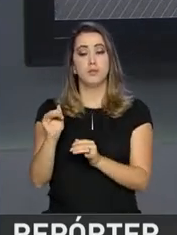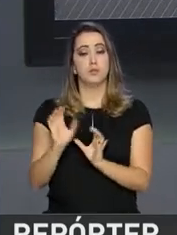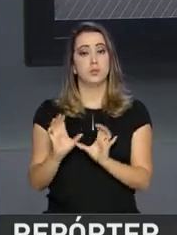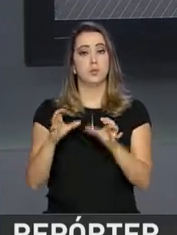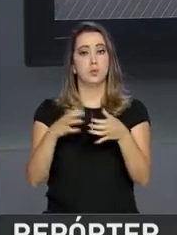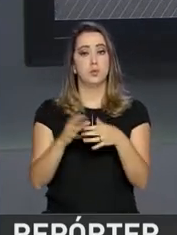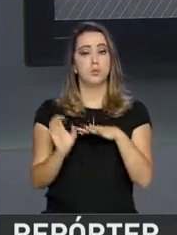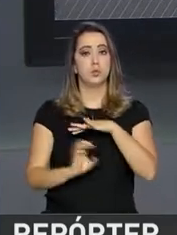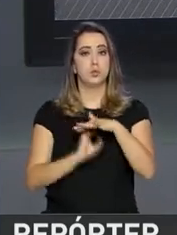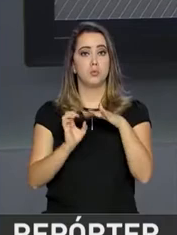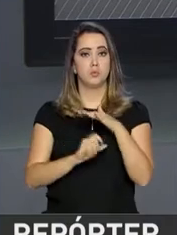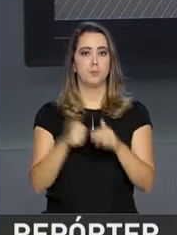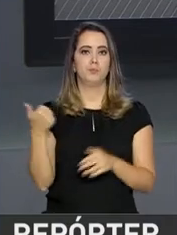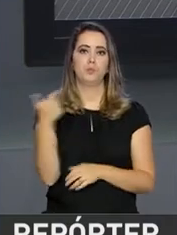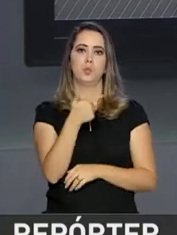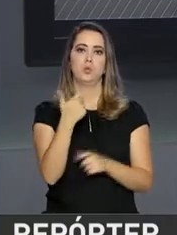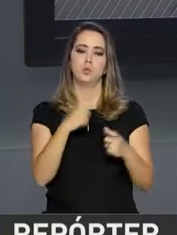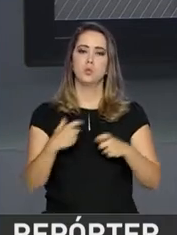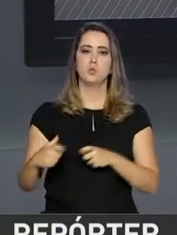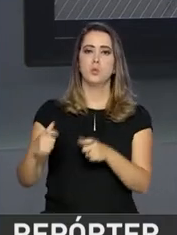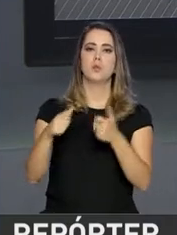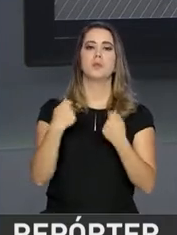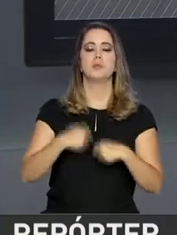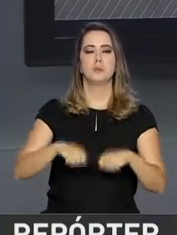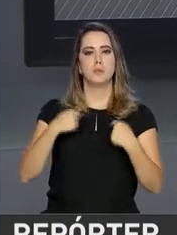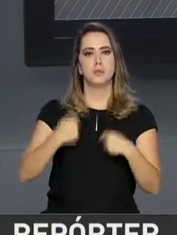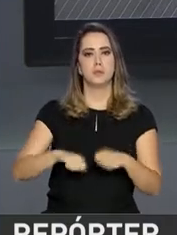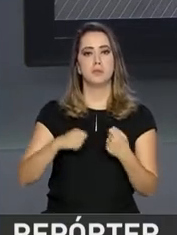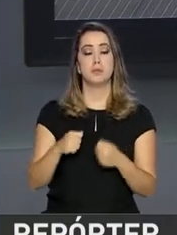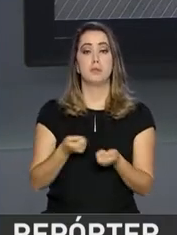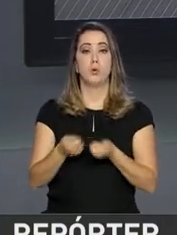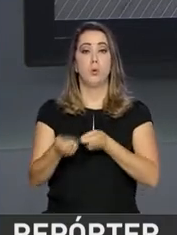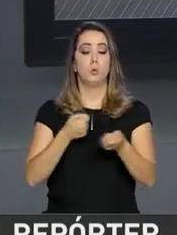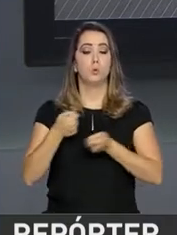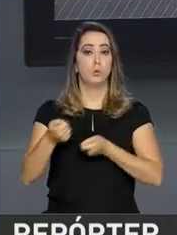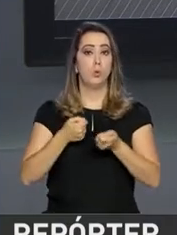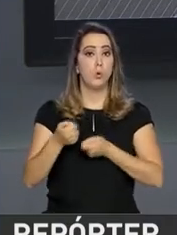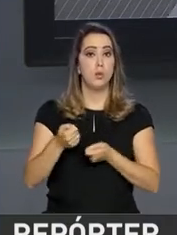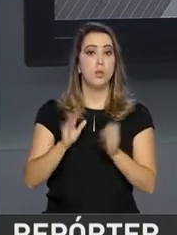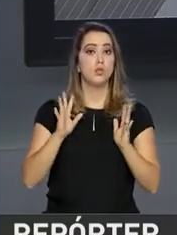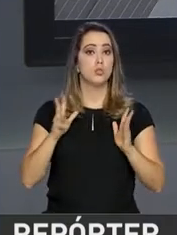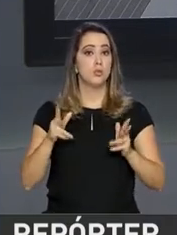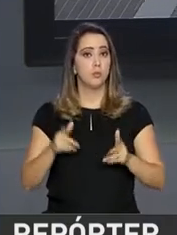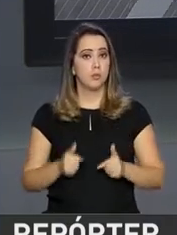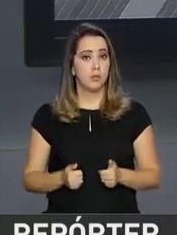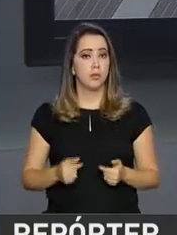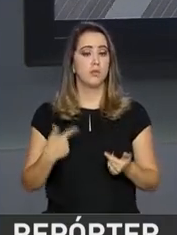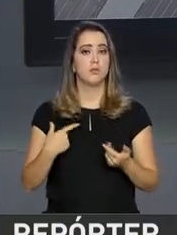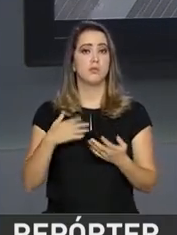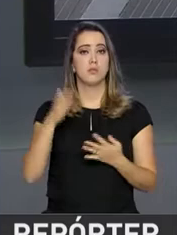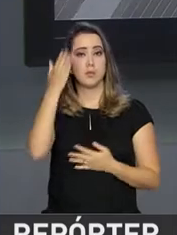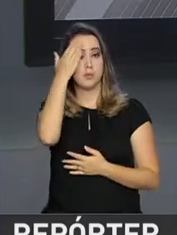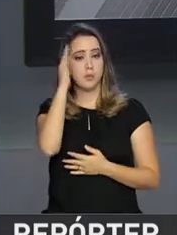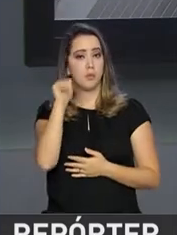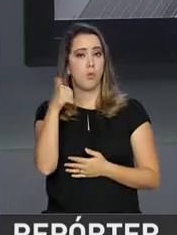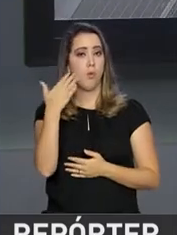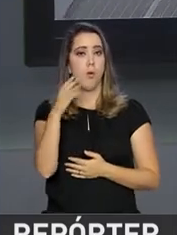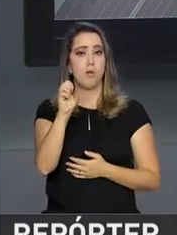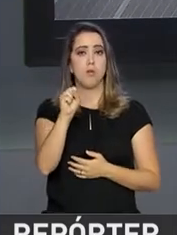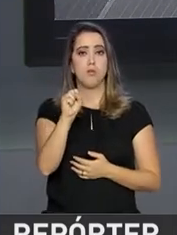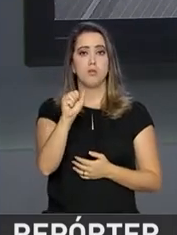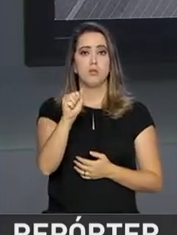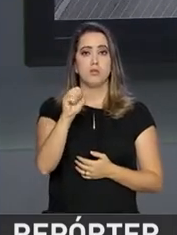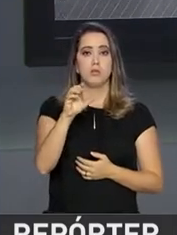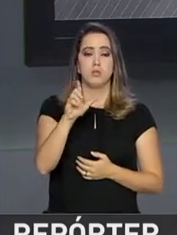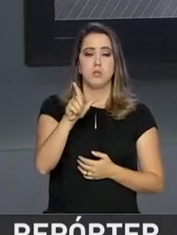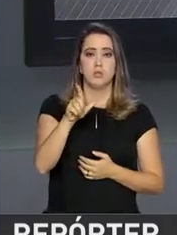citadas para 12 destinos que exigem requisitos sanitários específicos de controle e tipificação de salmonela.